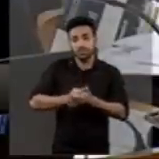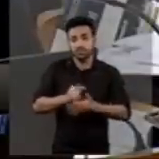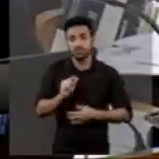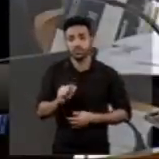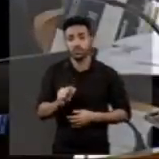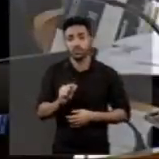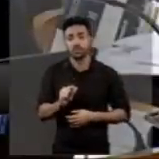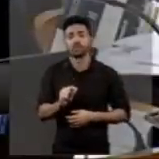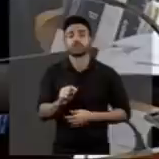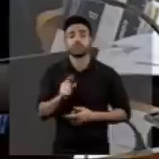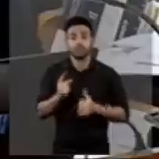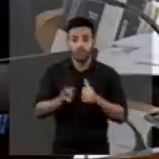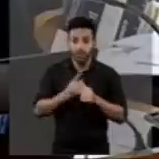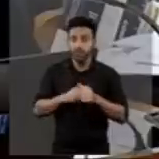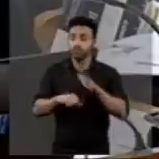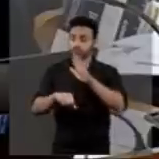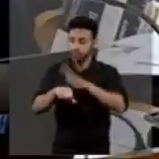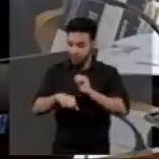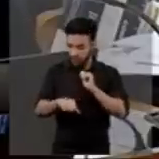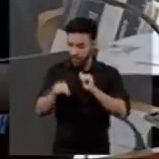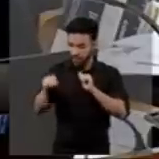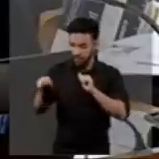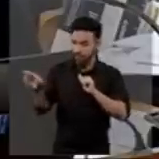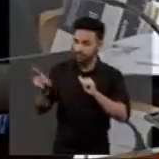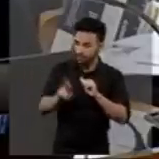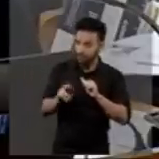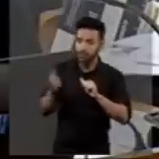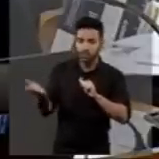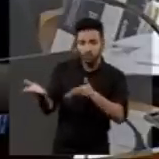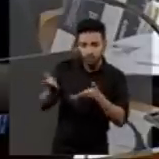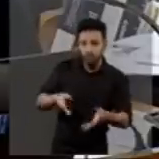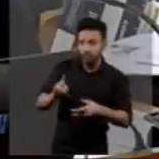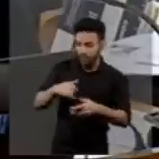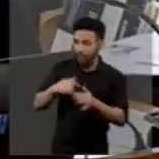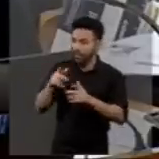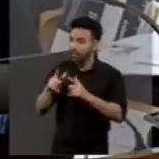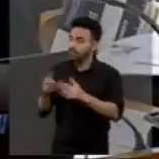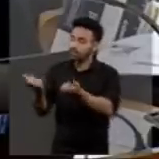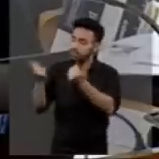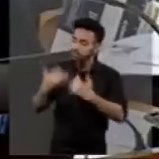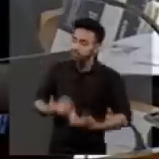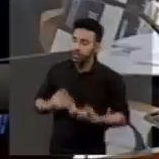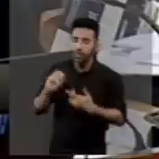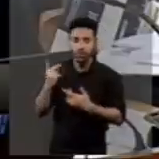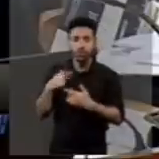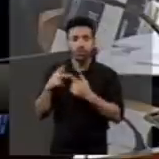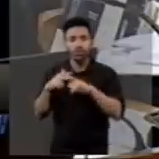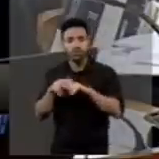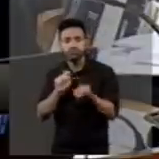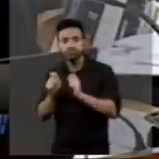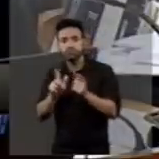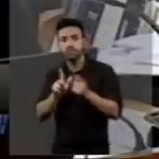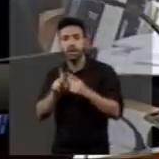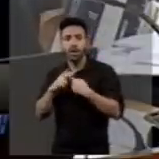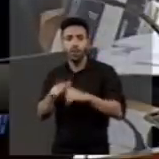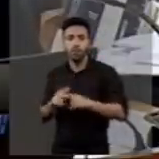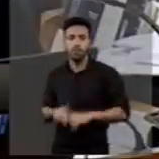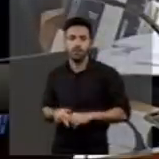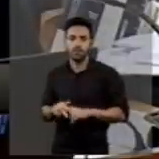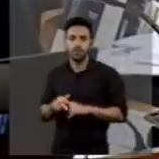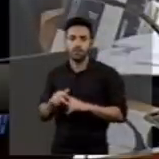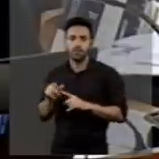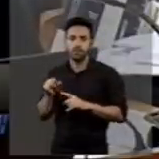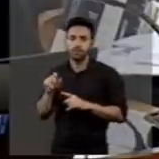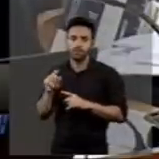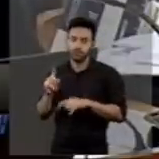a intimação ou para regularizar a situação ou para apresentar esclarecimentos e provas cabíveis no